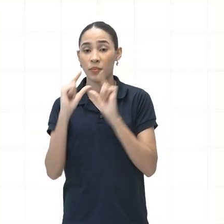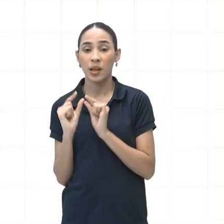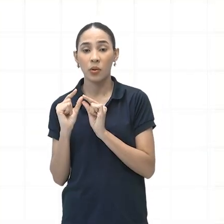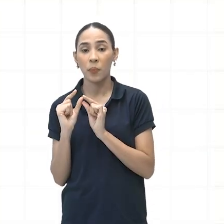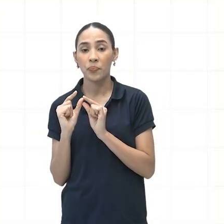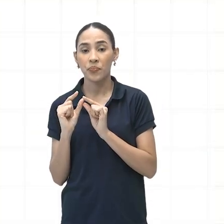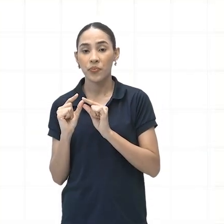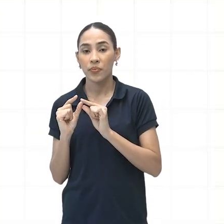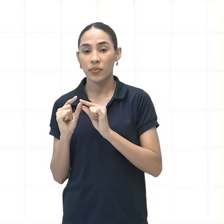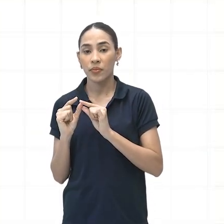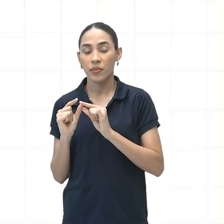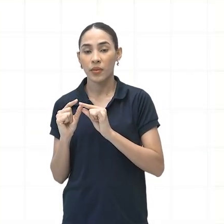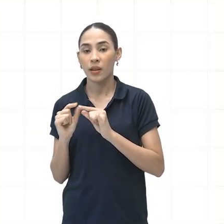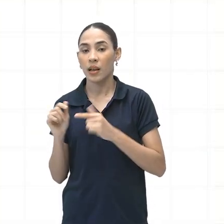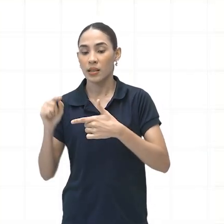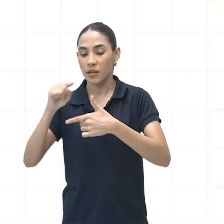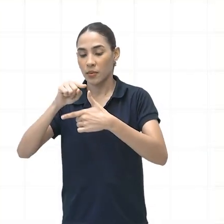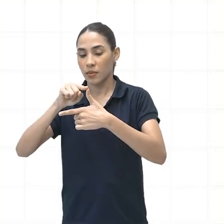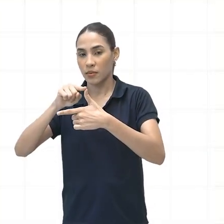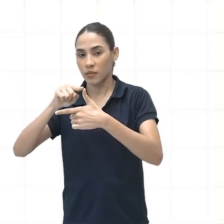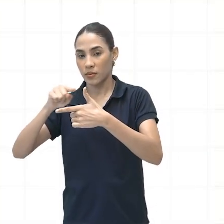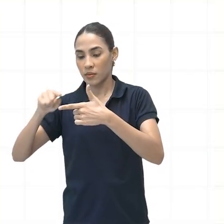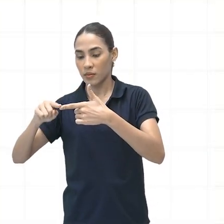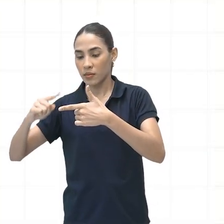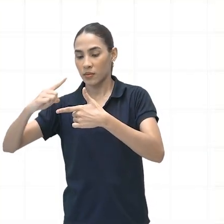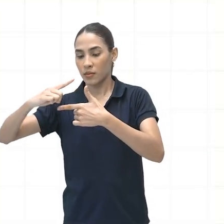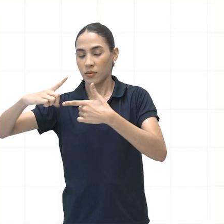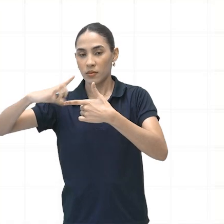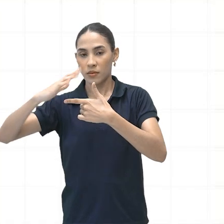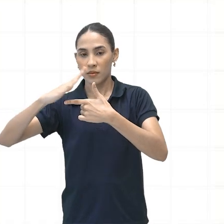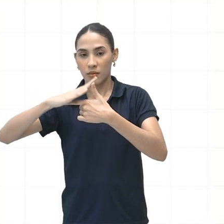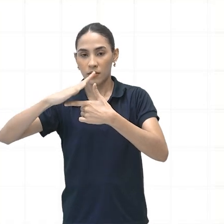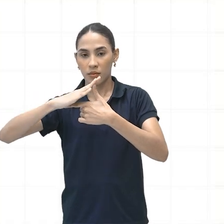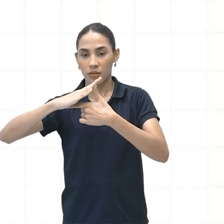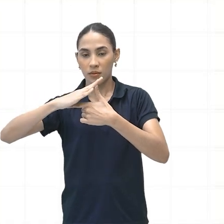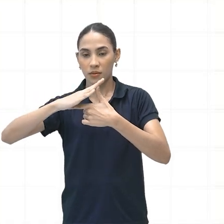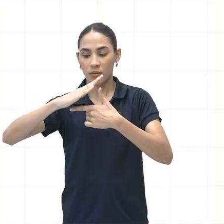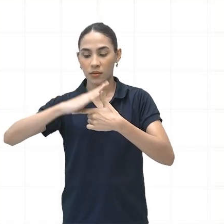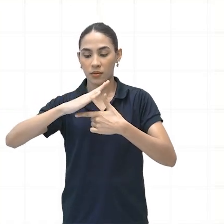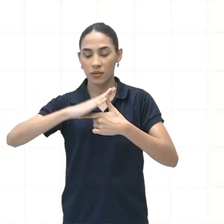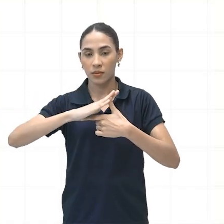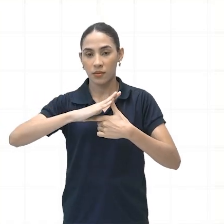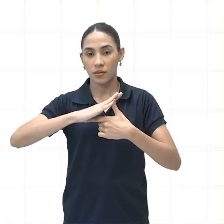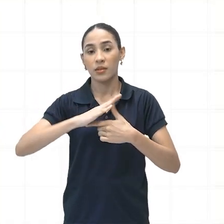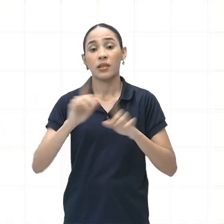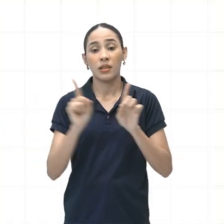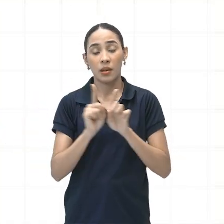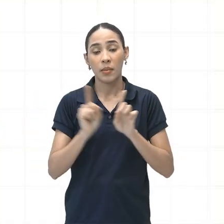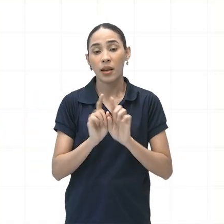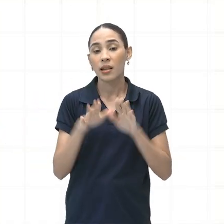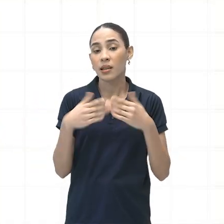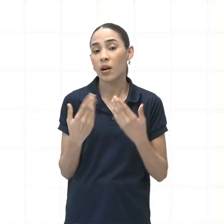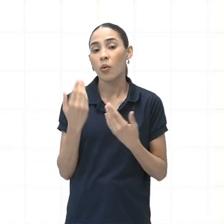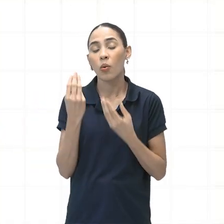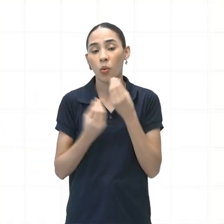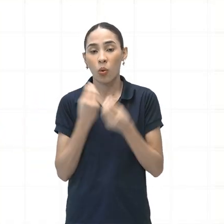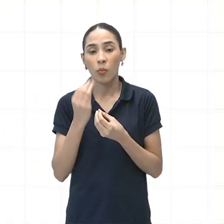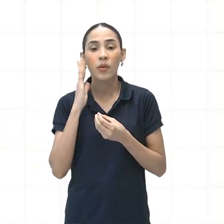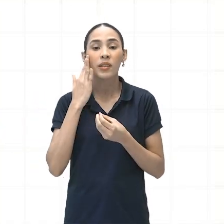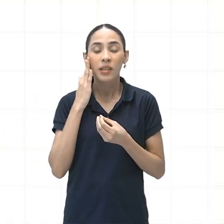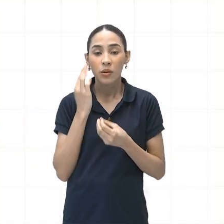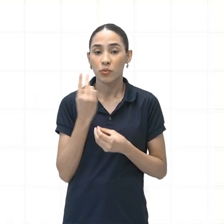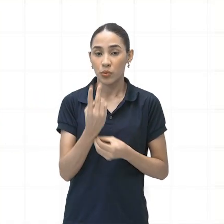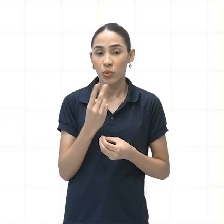que foi formado aí pelo bastão, pela sombra do bastão e o raio solar também. Como ele entendeu que esses